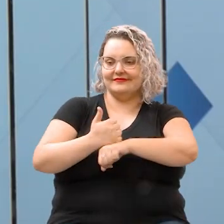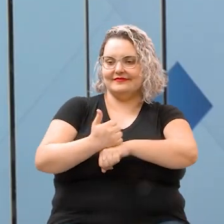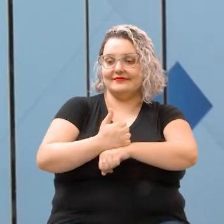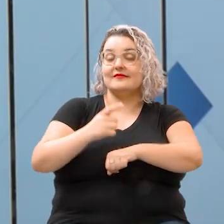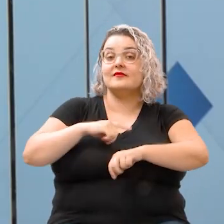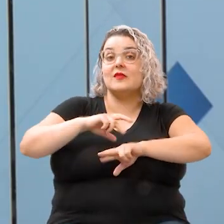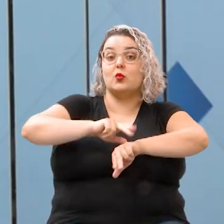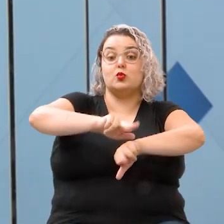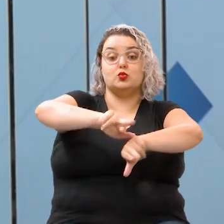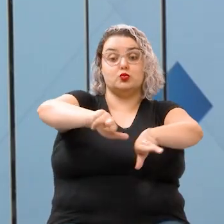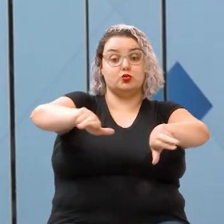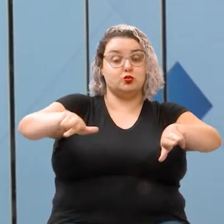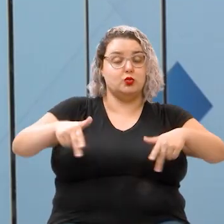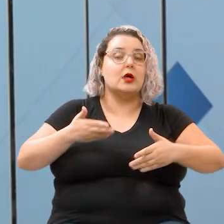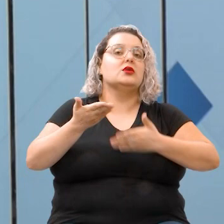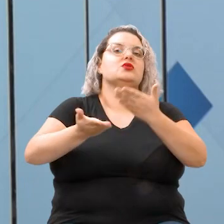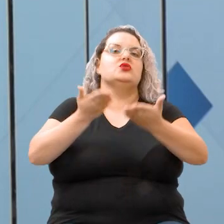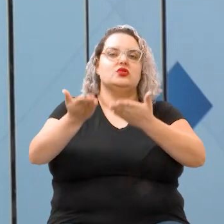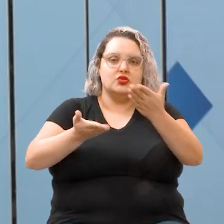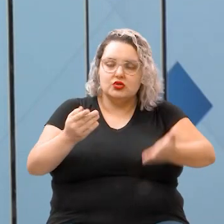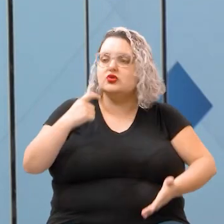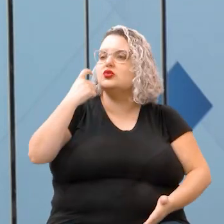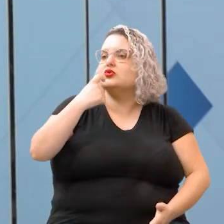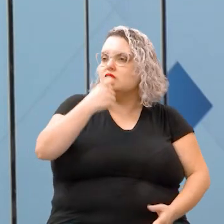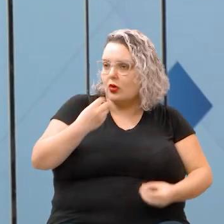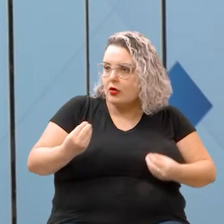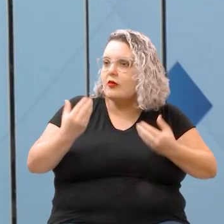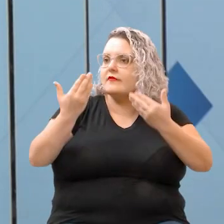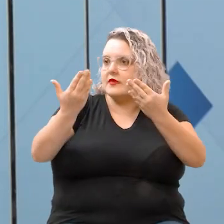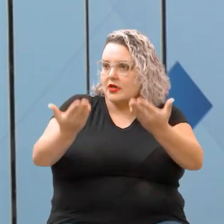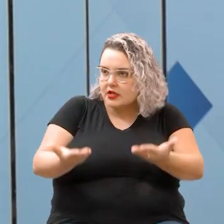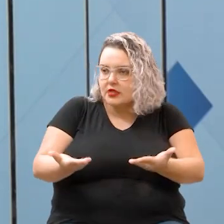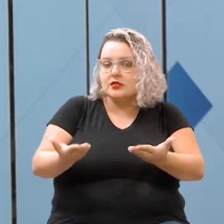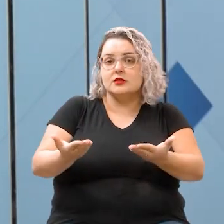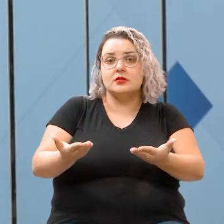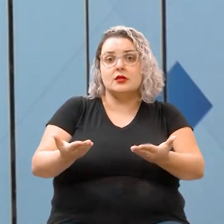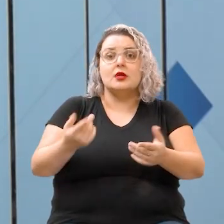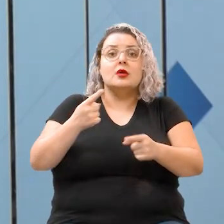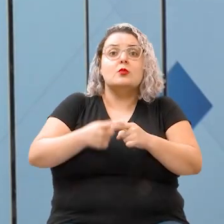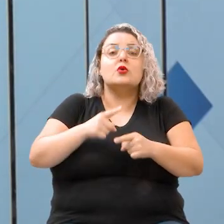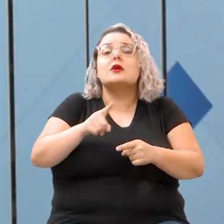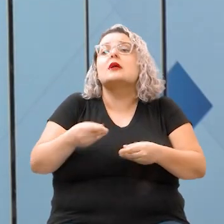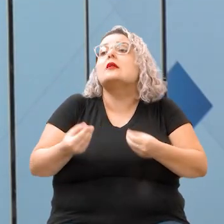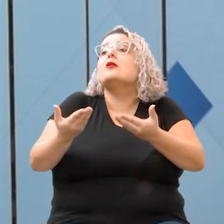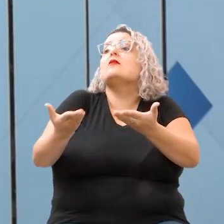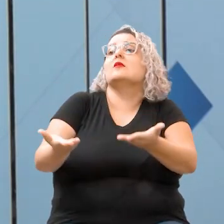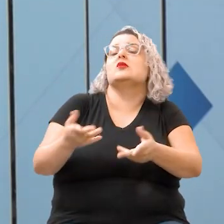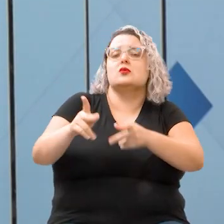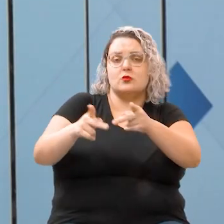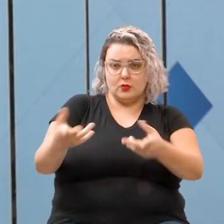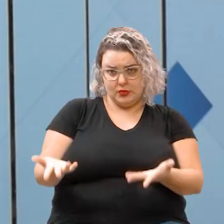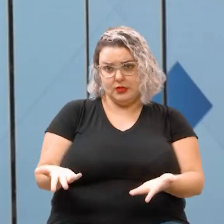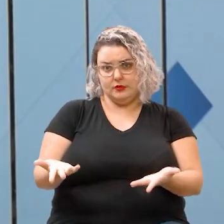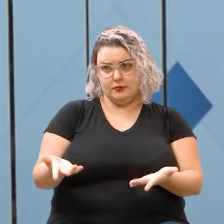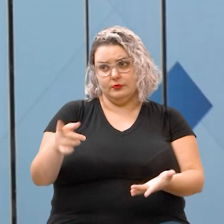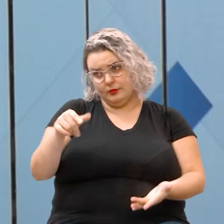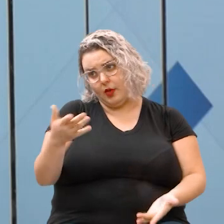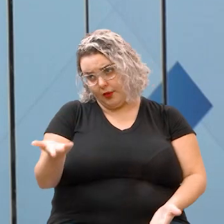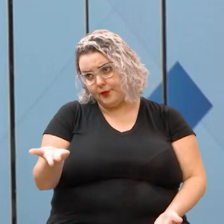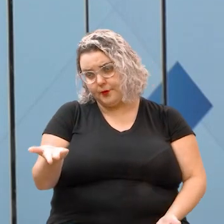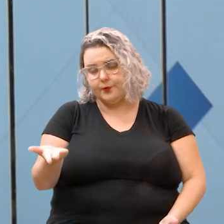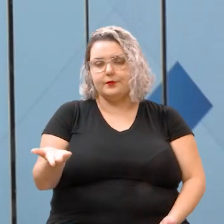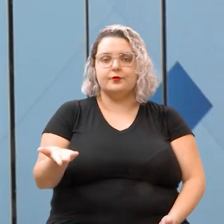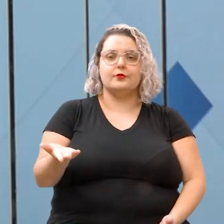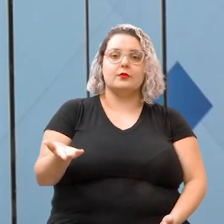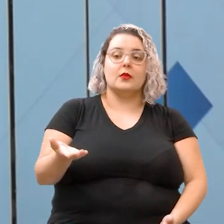uma diversidade aí de tratamentos que a odontologia oferece, e por que não oferecer isso à nossa população, né?